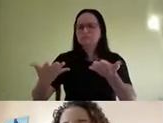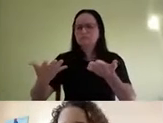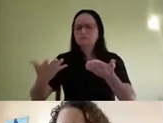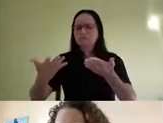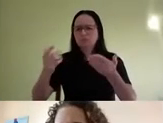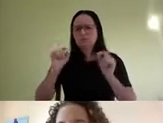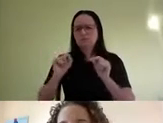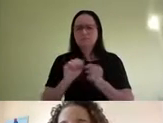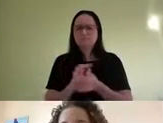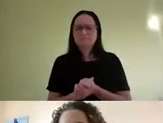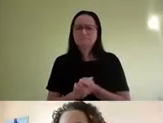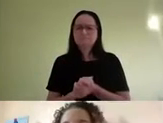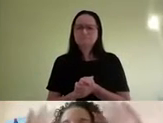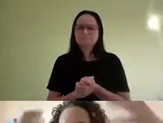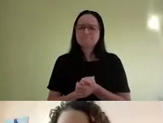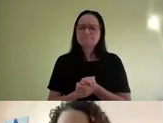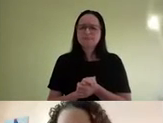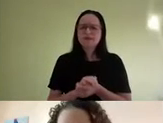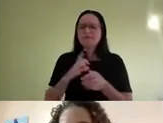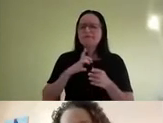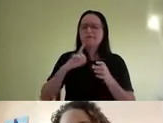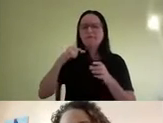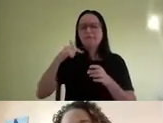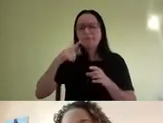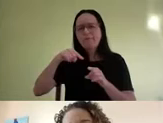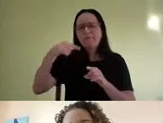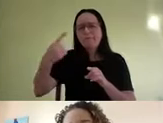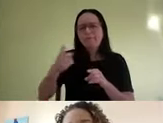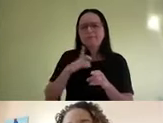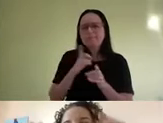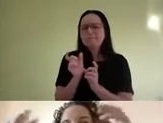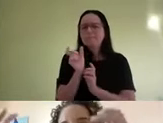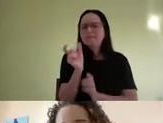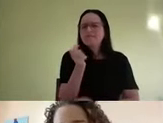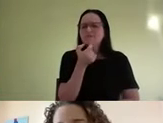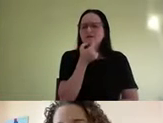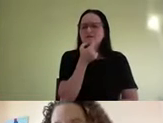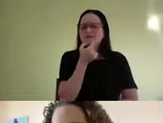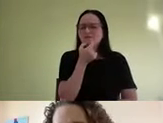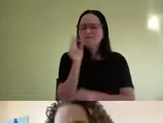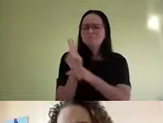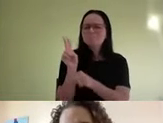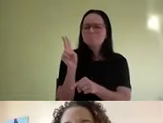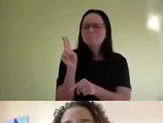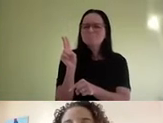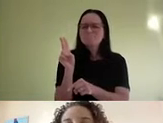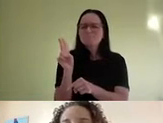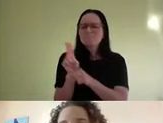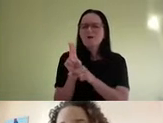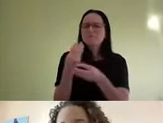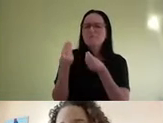da aplicação, developer back-end, que é o desenvolvimento da engine por trás da aplicação,